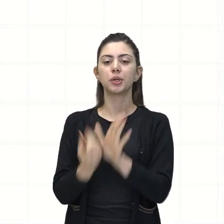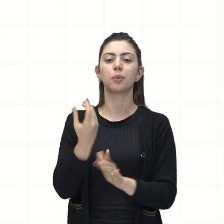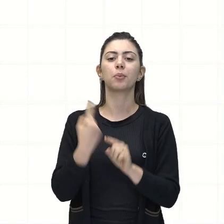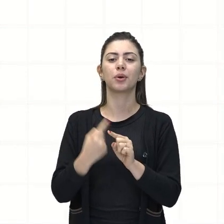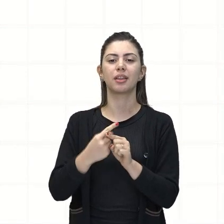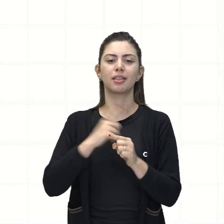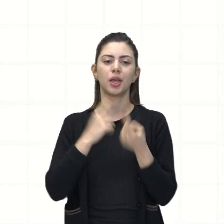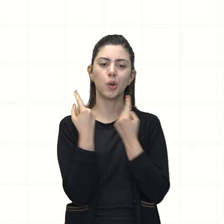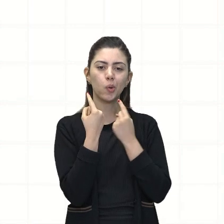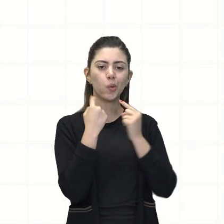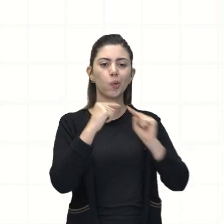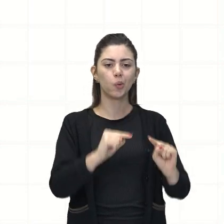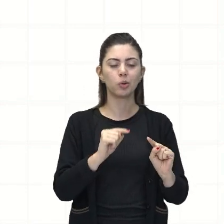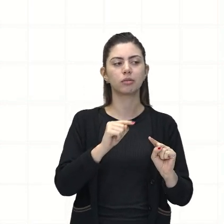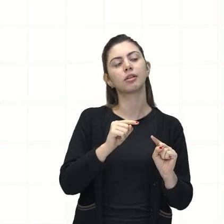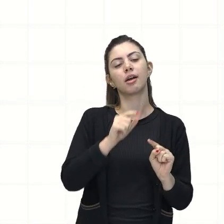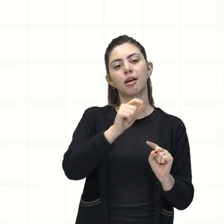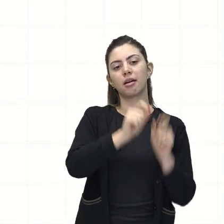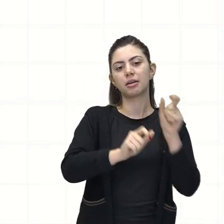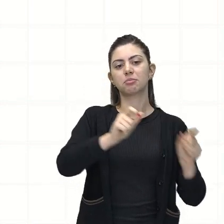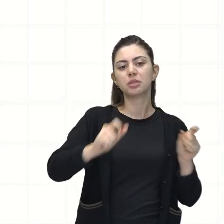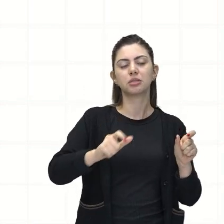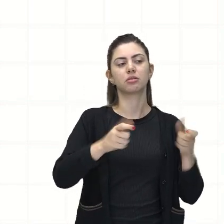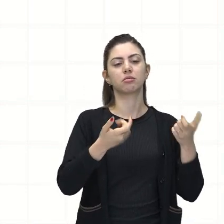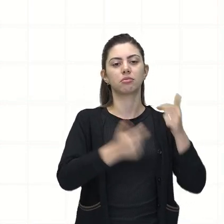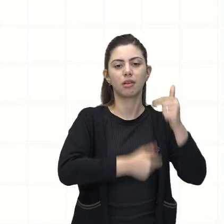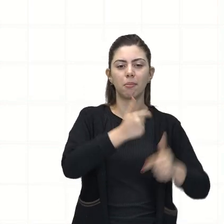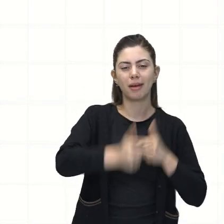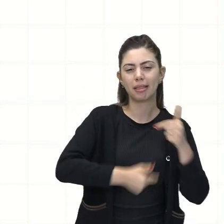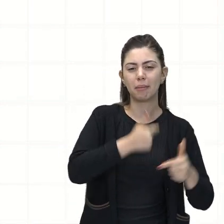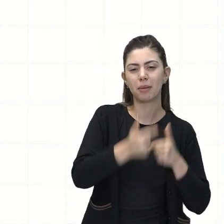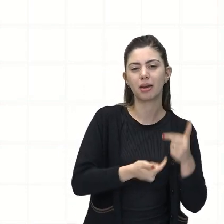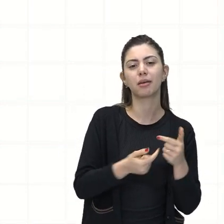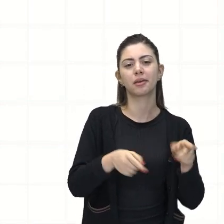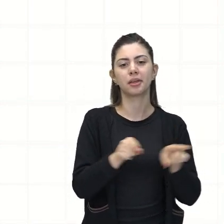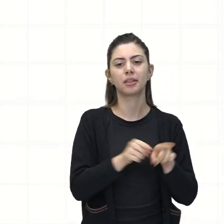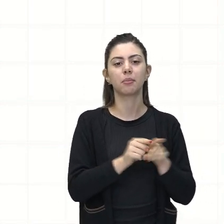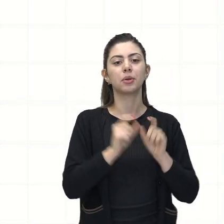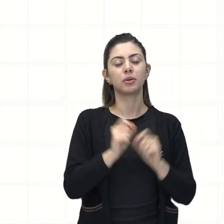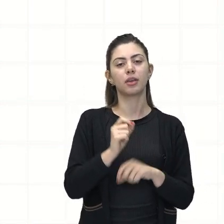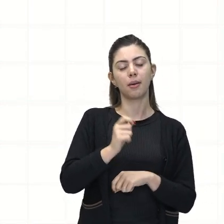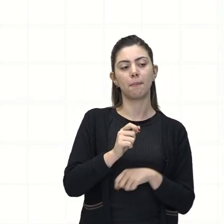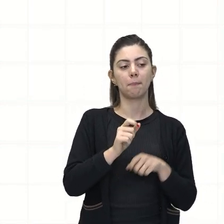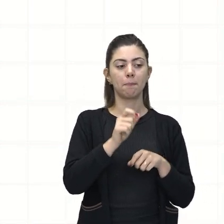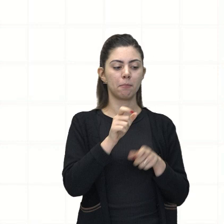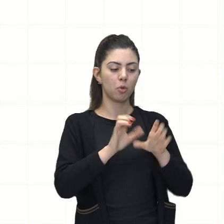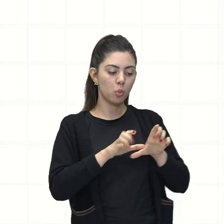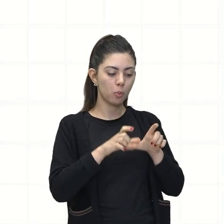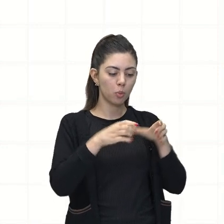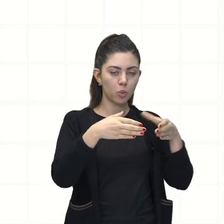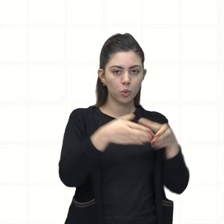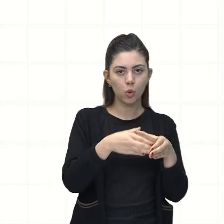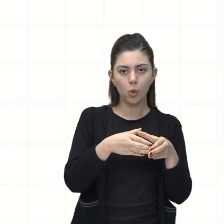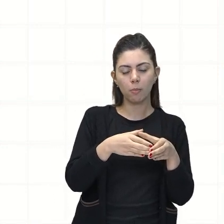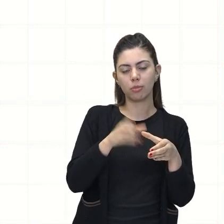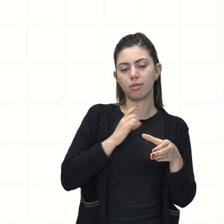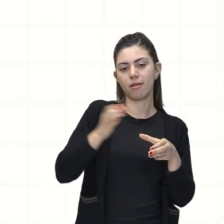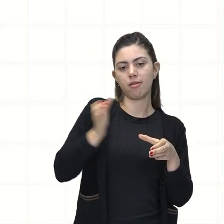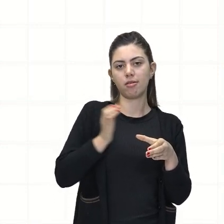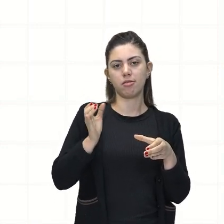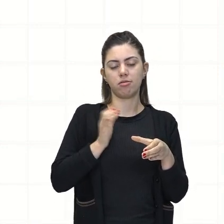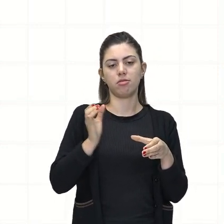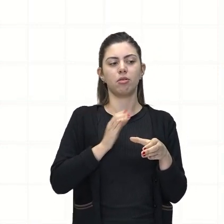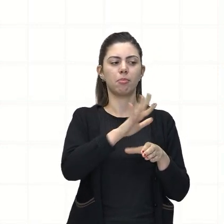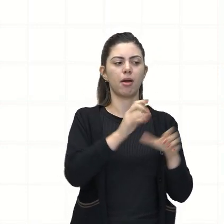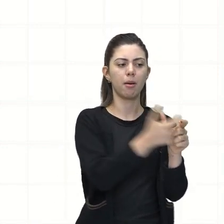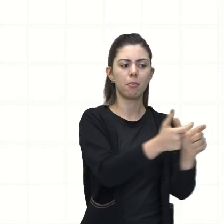exploração dos trabalhadores e à concentração de riqueza nas mãos de poucos, tá? Pensadores como